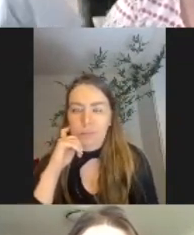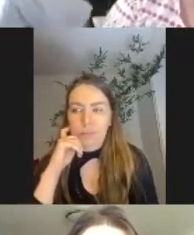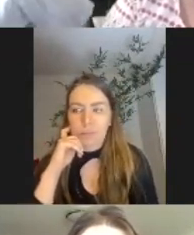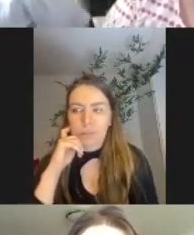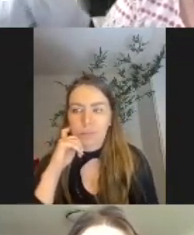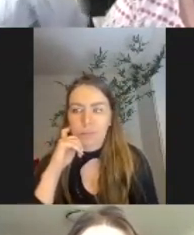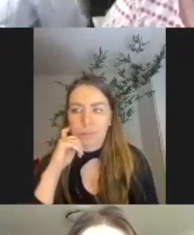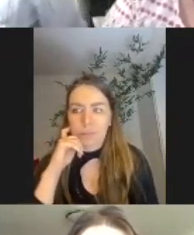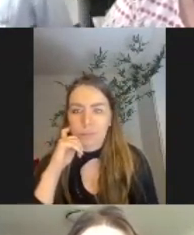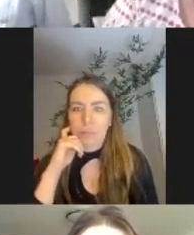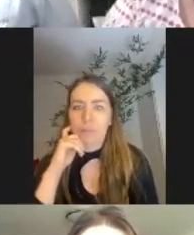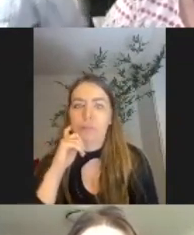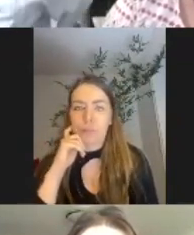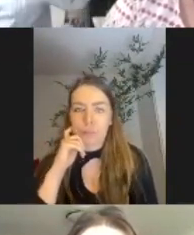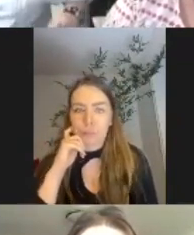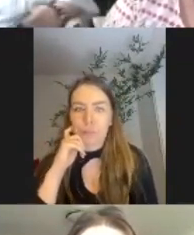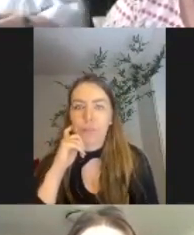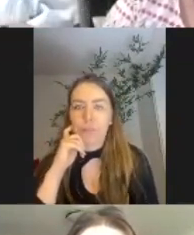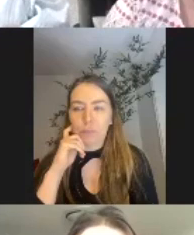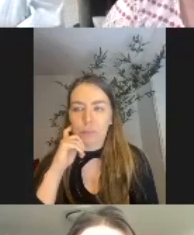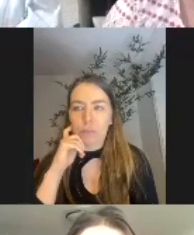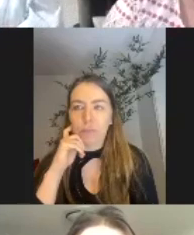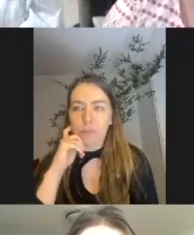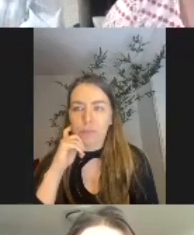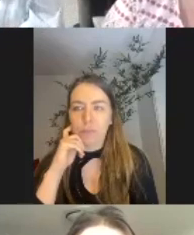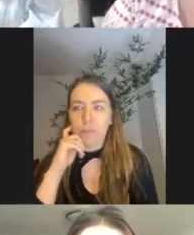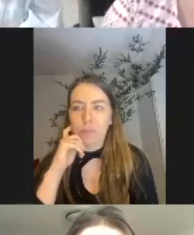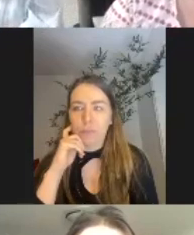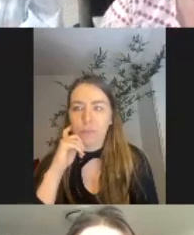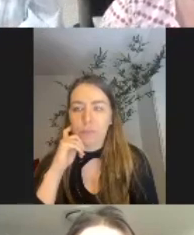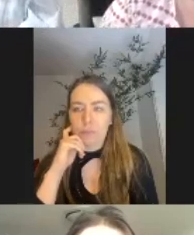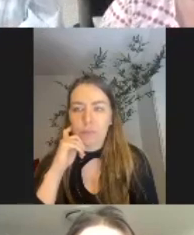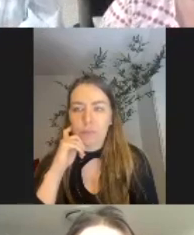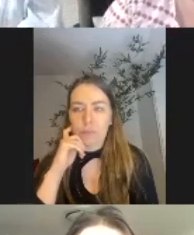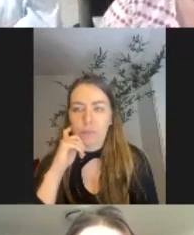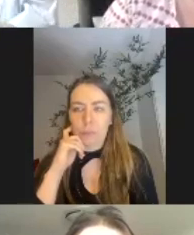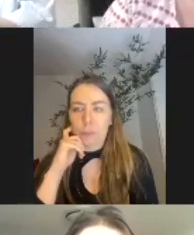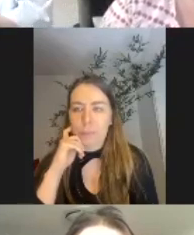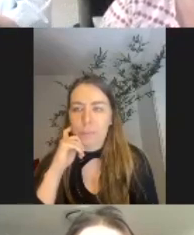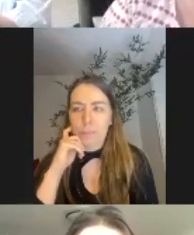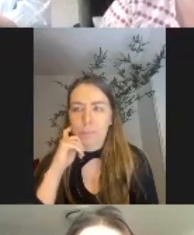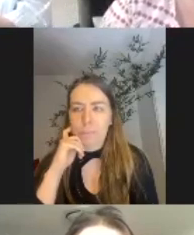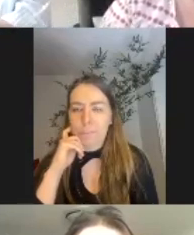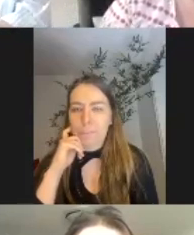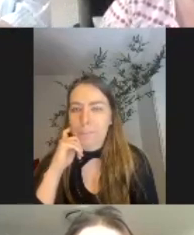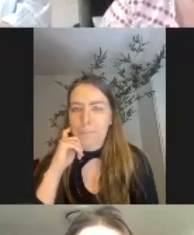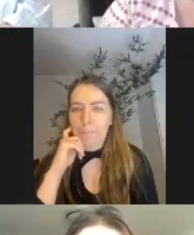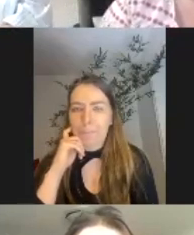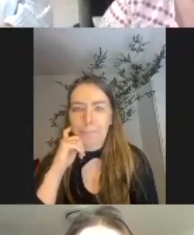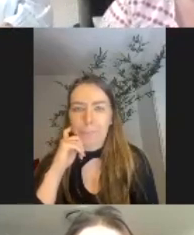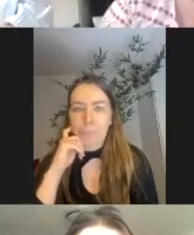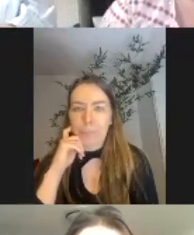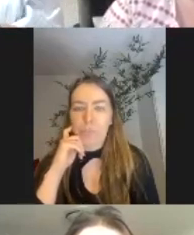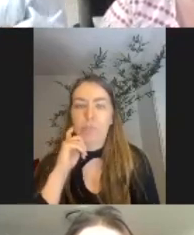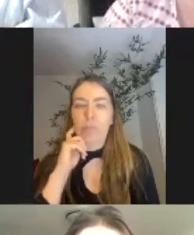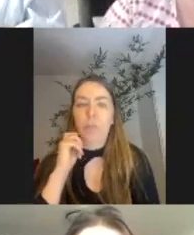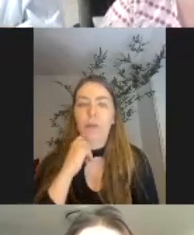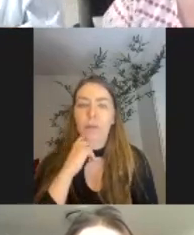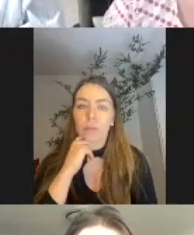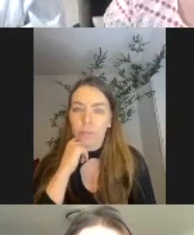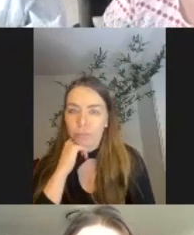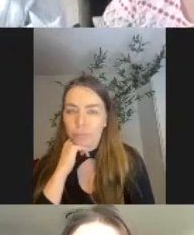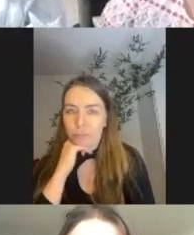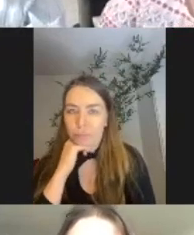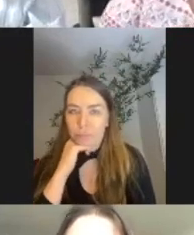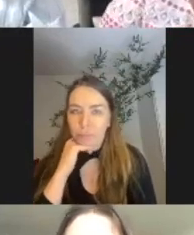caros, tá? Então, assim, ai meu Deus, é tudo caro. Gente, não, tá? O que tem de ingrediente